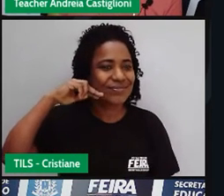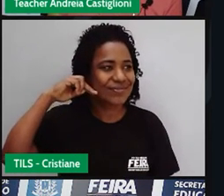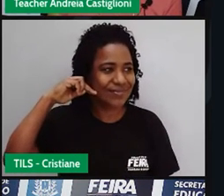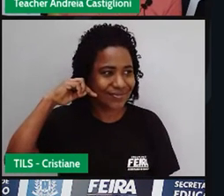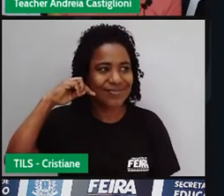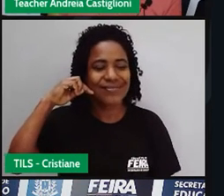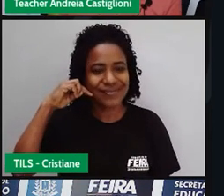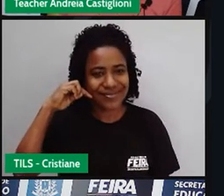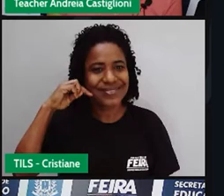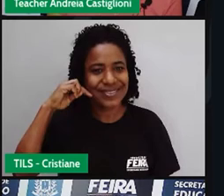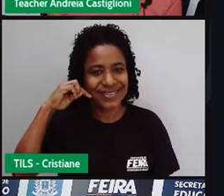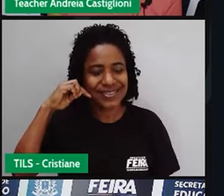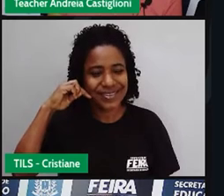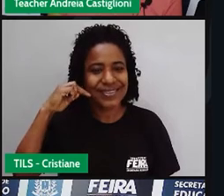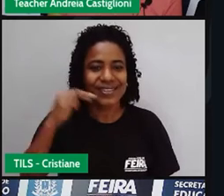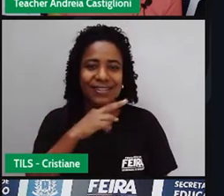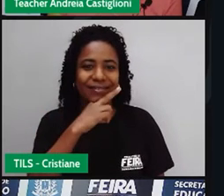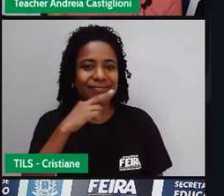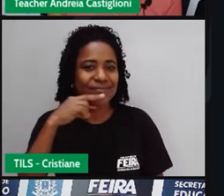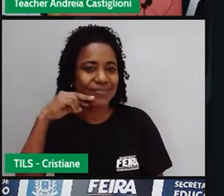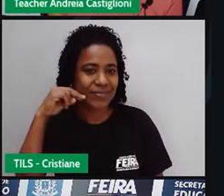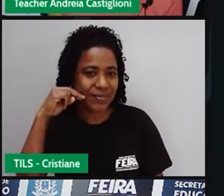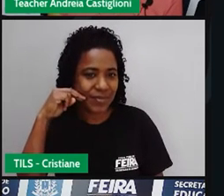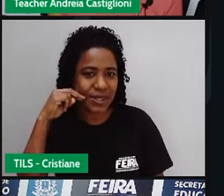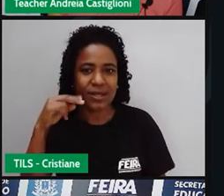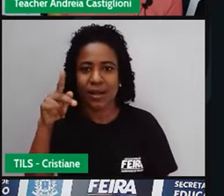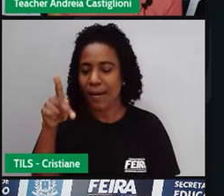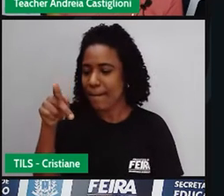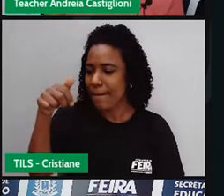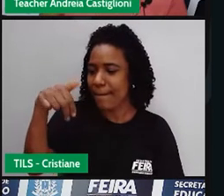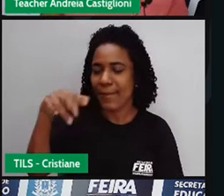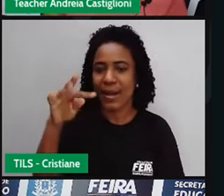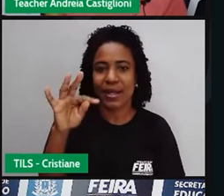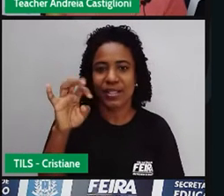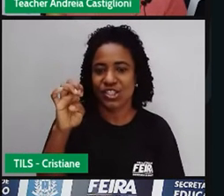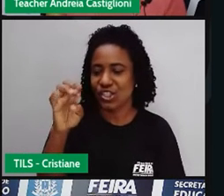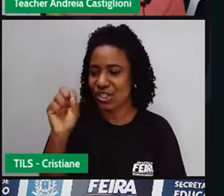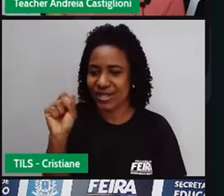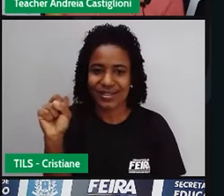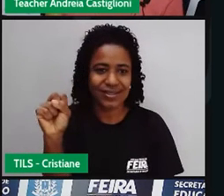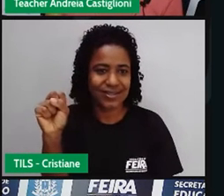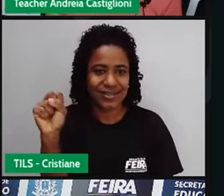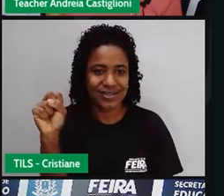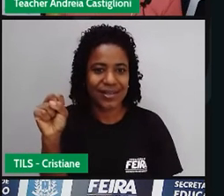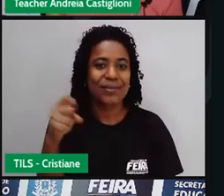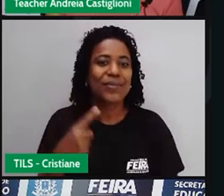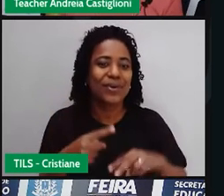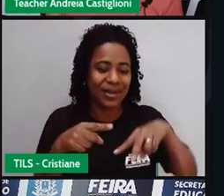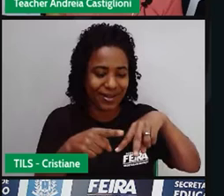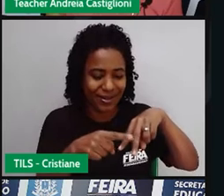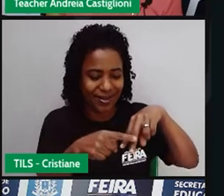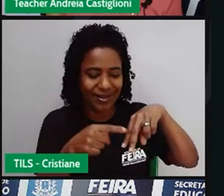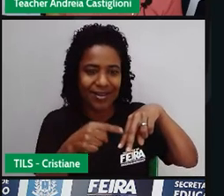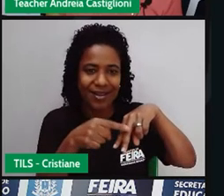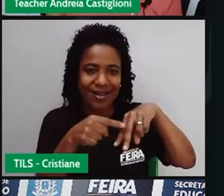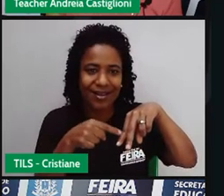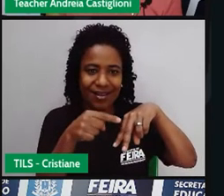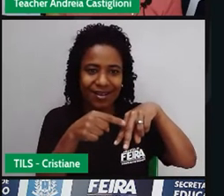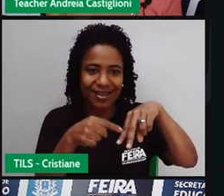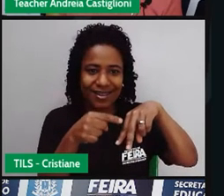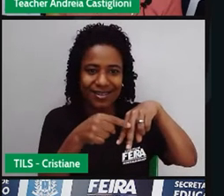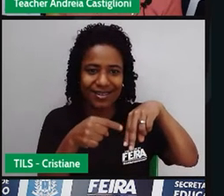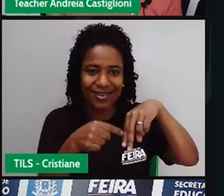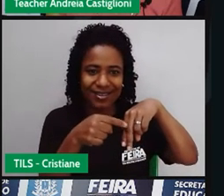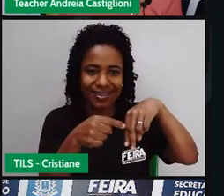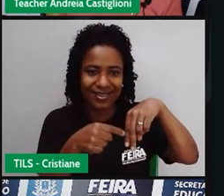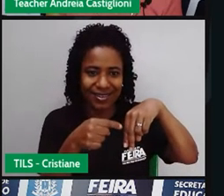inglês ele vai aparecer no plural Porque também tem essa mesma ideia é de que vai passar as duas pernas tão inglês